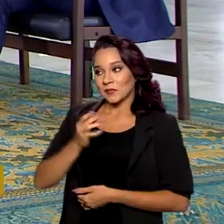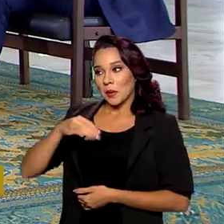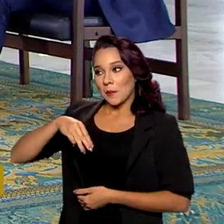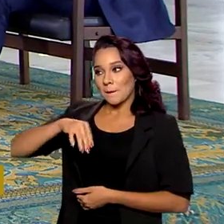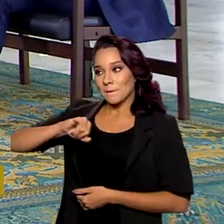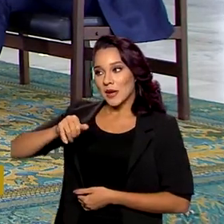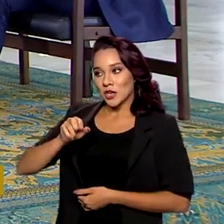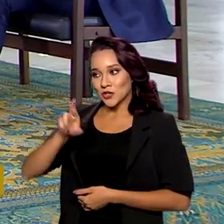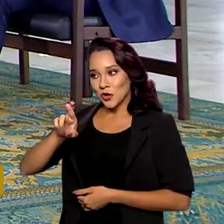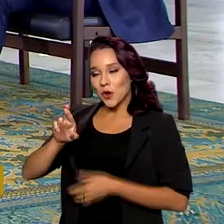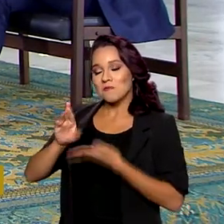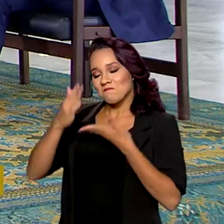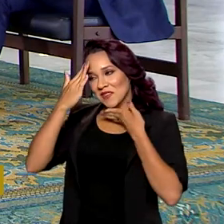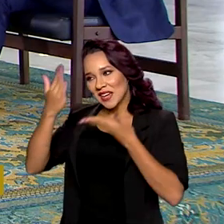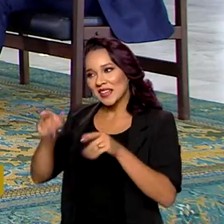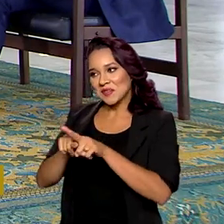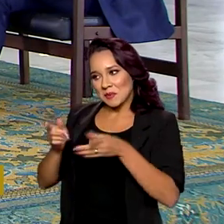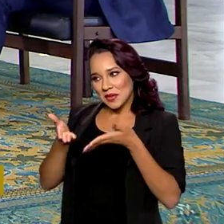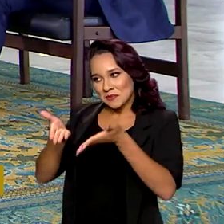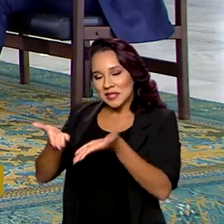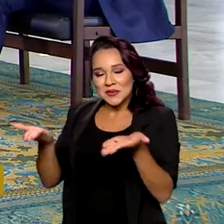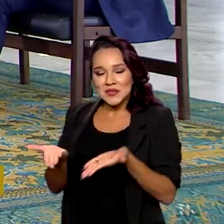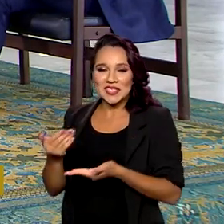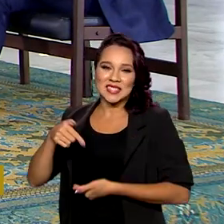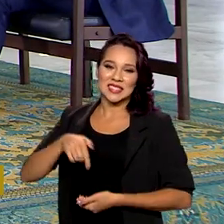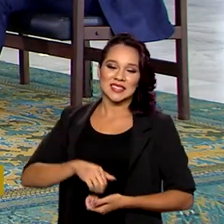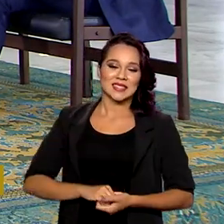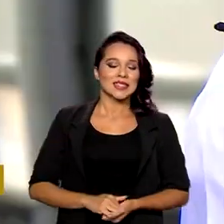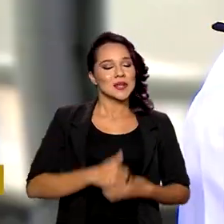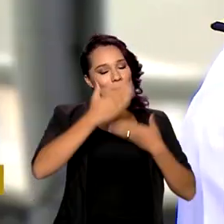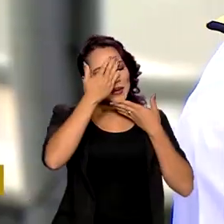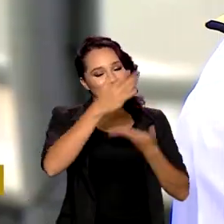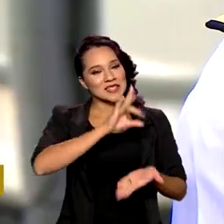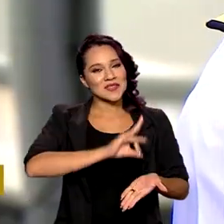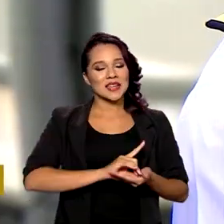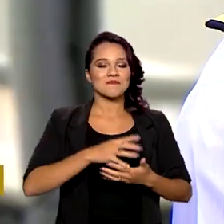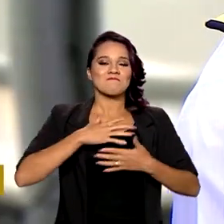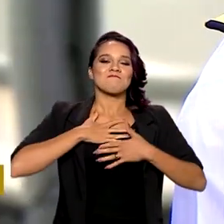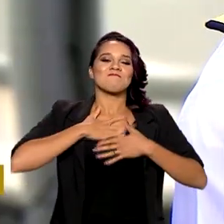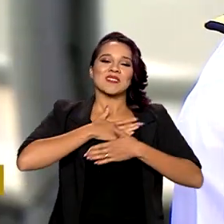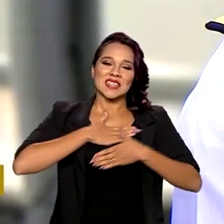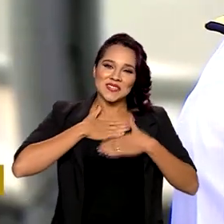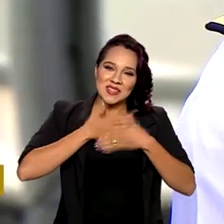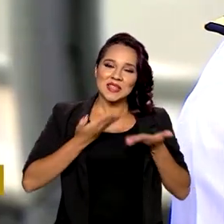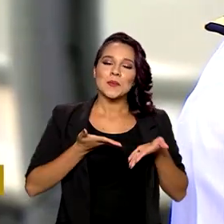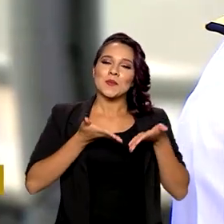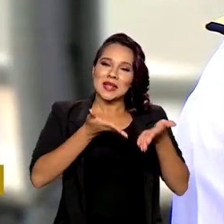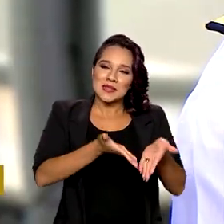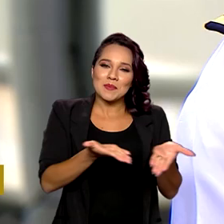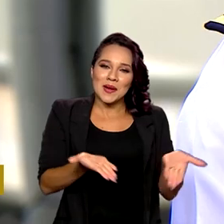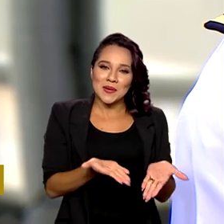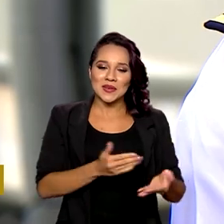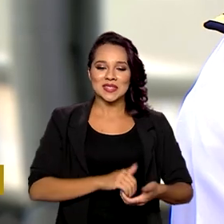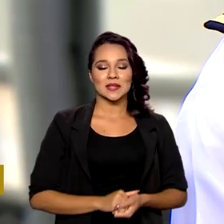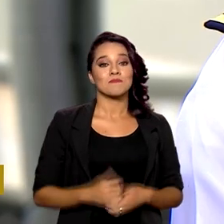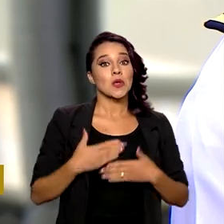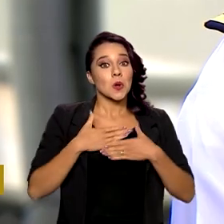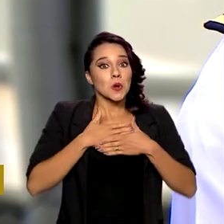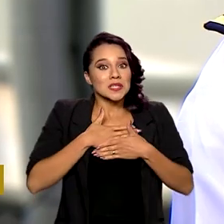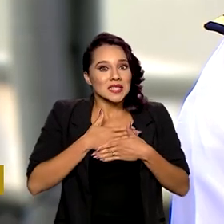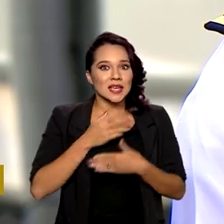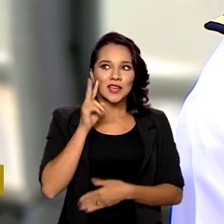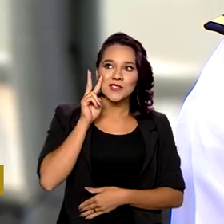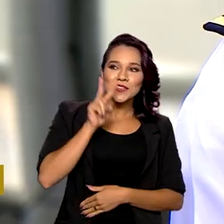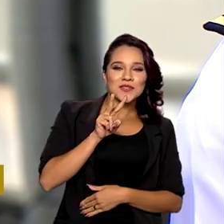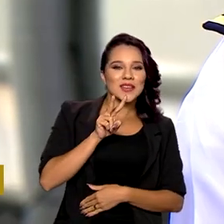também agradeço muito ao senhor. Obrigado pela participação aqui. Obrigado mesmo, foi uma satisfação imensa ter participado. Gostei muito de ver